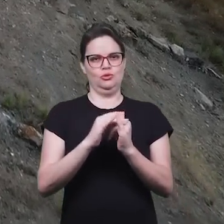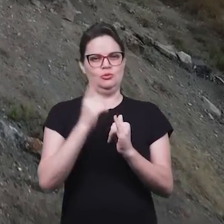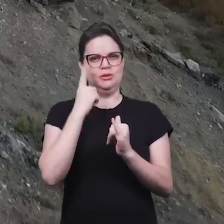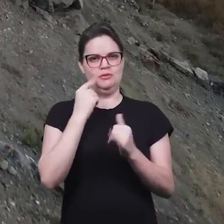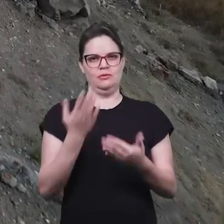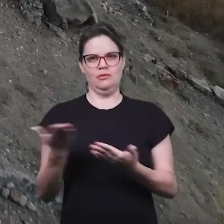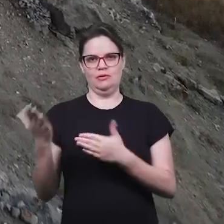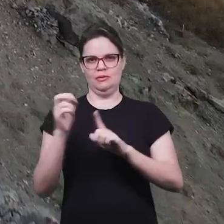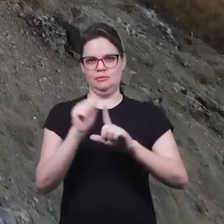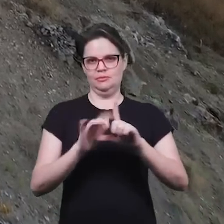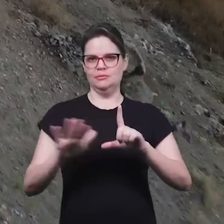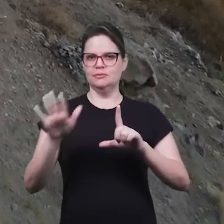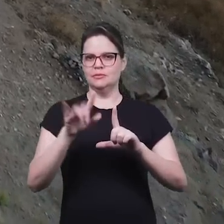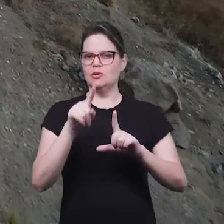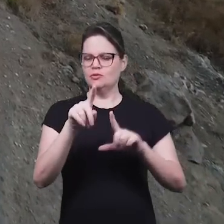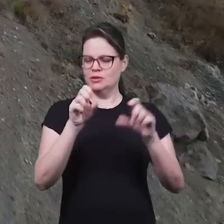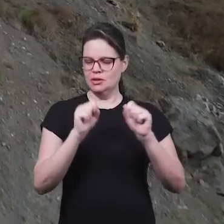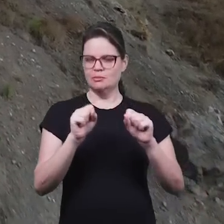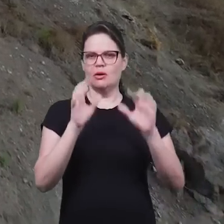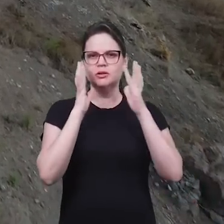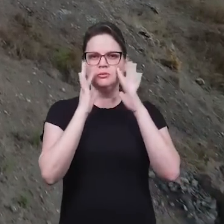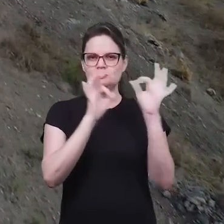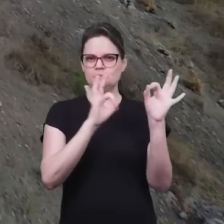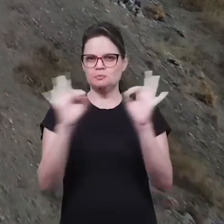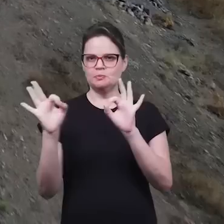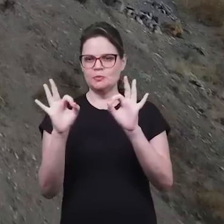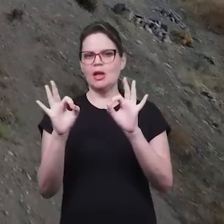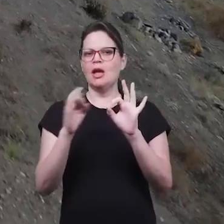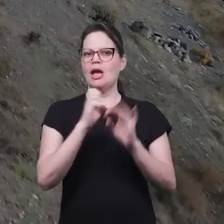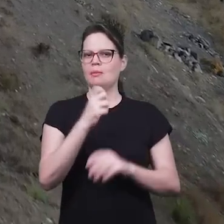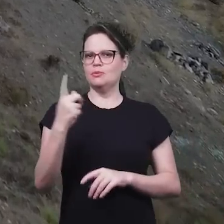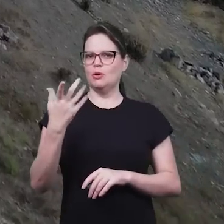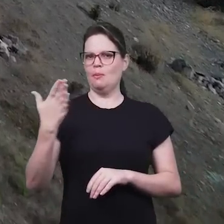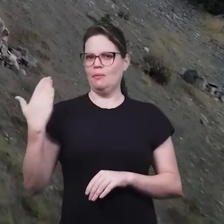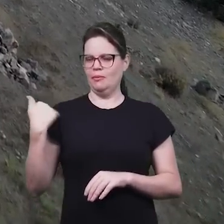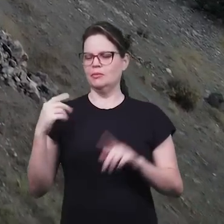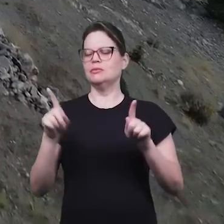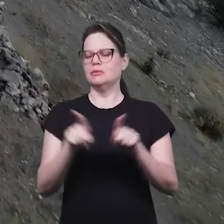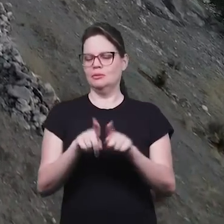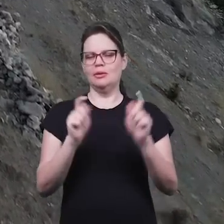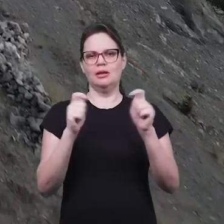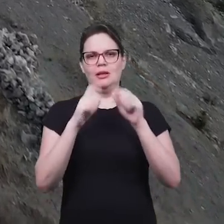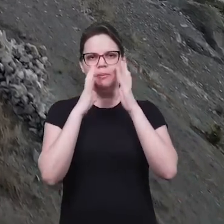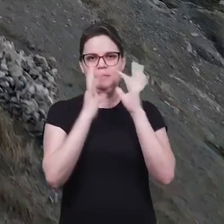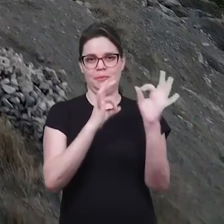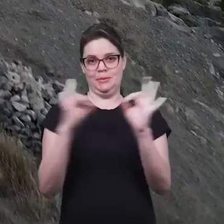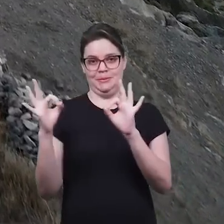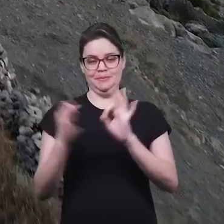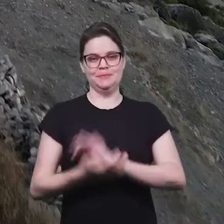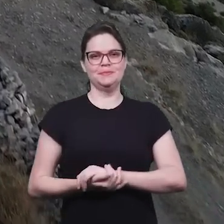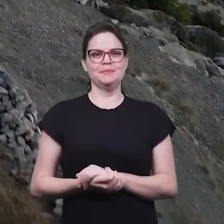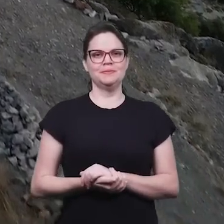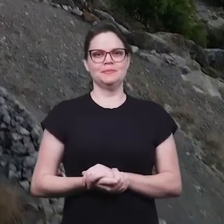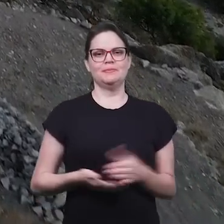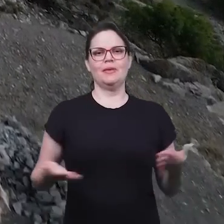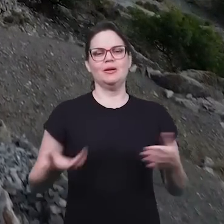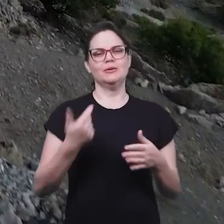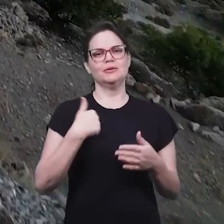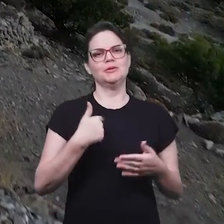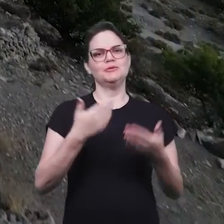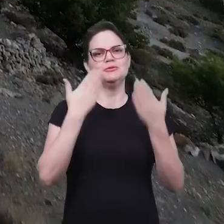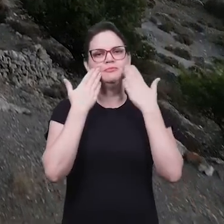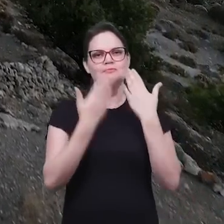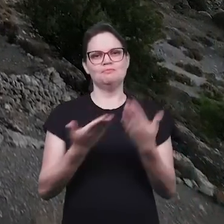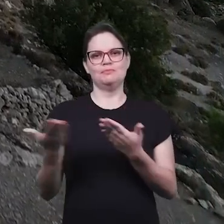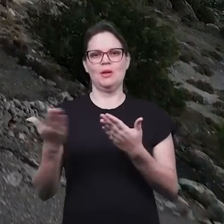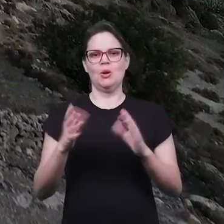você pode também acompanhar esse conteúdo e os anteriores através do nosso canal no YouTube. E agora eu apresento aqui os